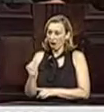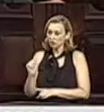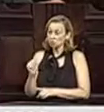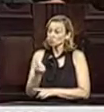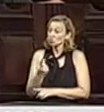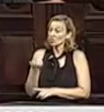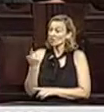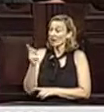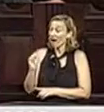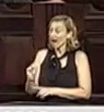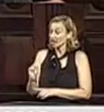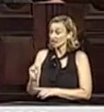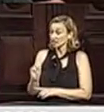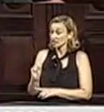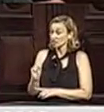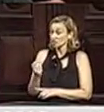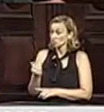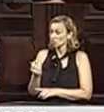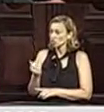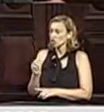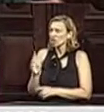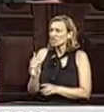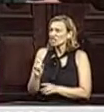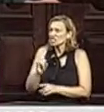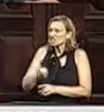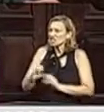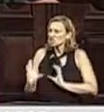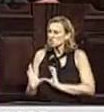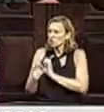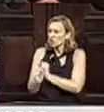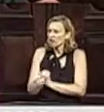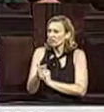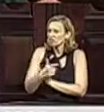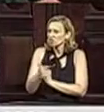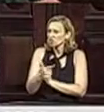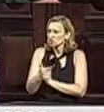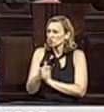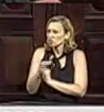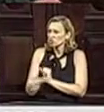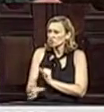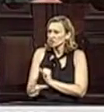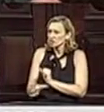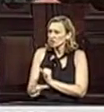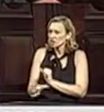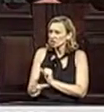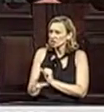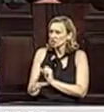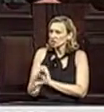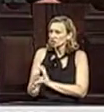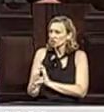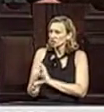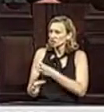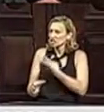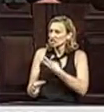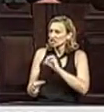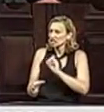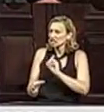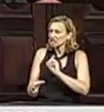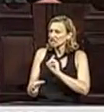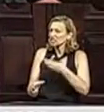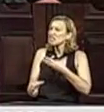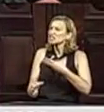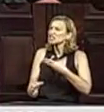Comgás. Se somarmos os 22% do custo de passagem da Cabiúnas, 32% para os